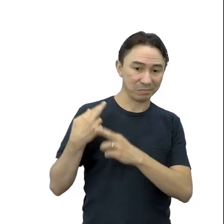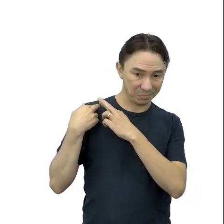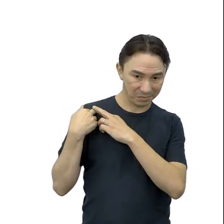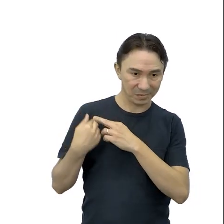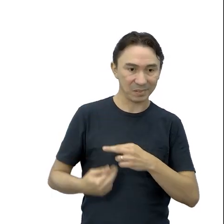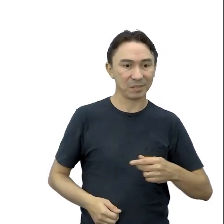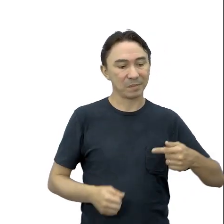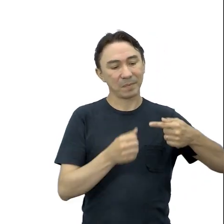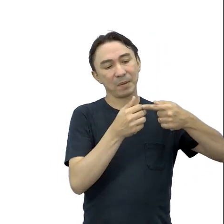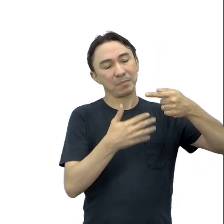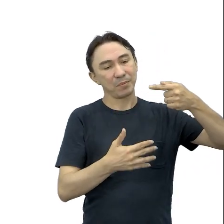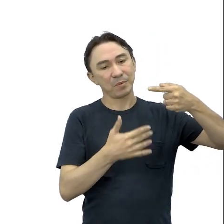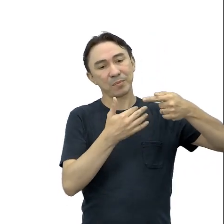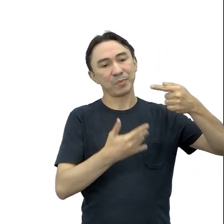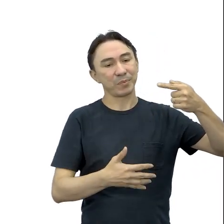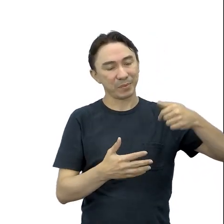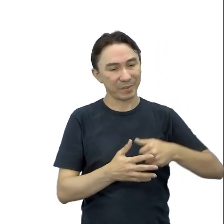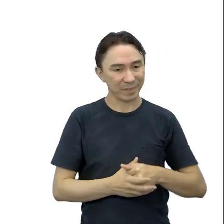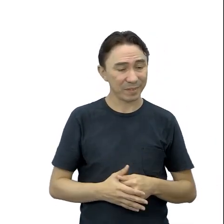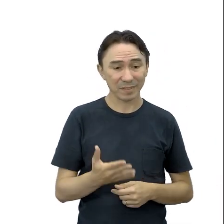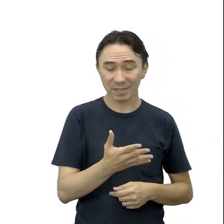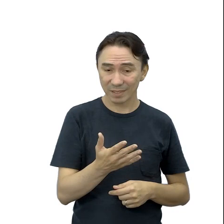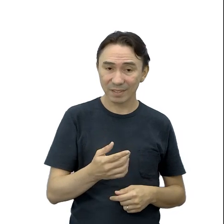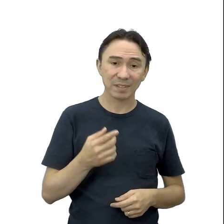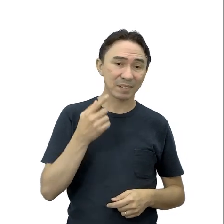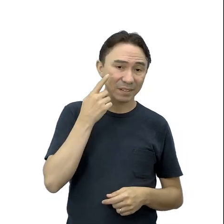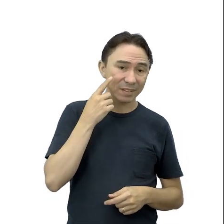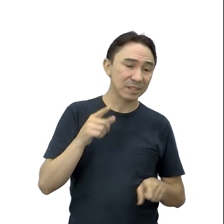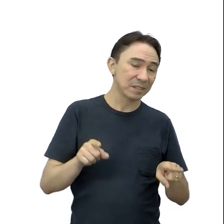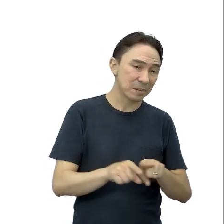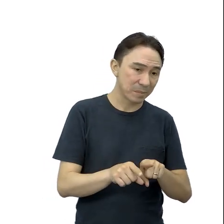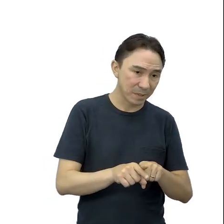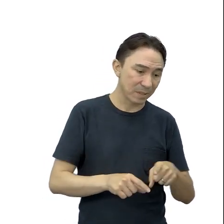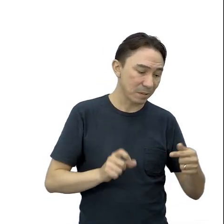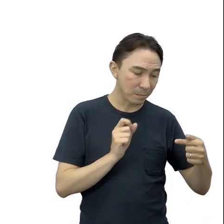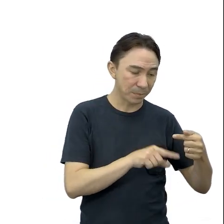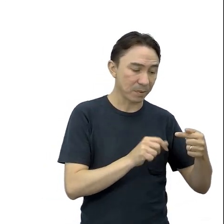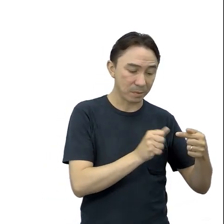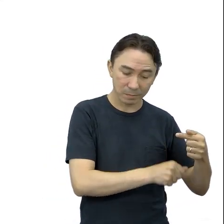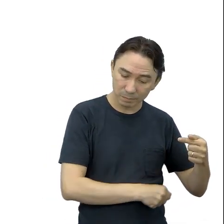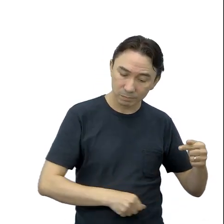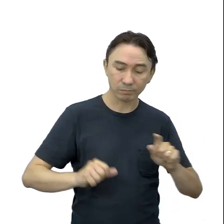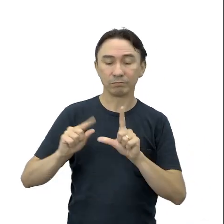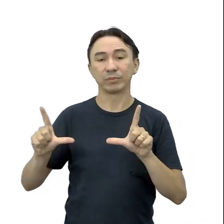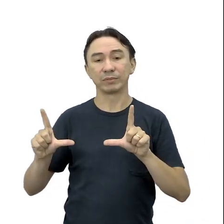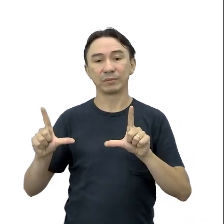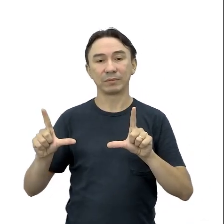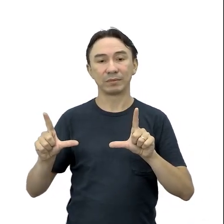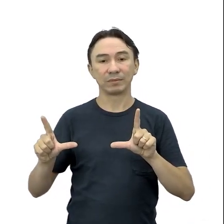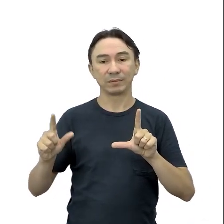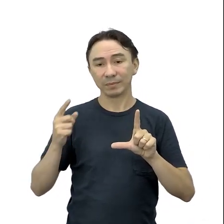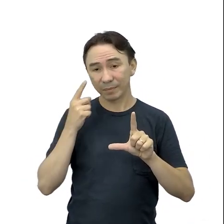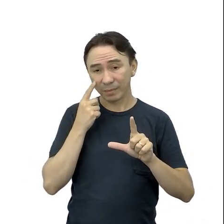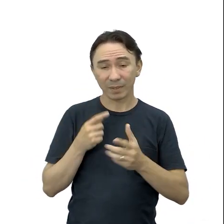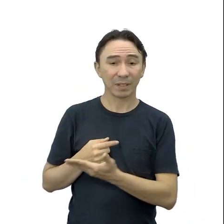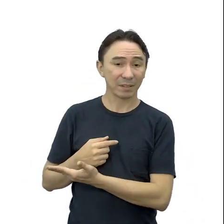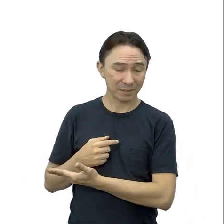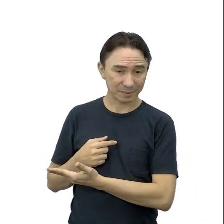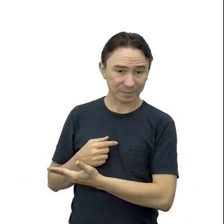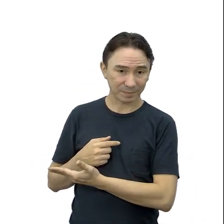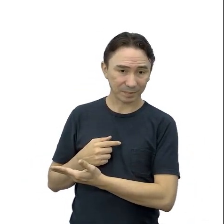para orientar para essa outra página que vem os cards, tá? Esses cards